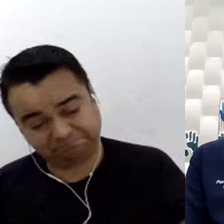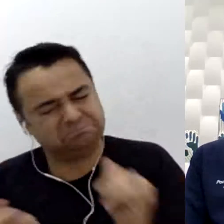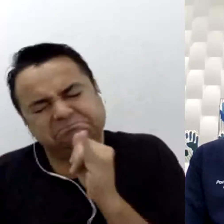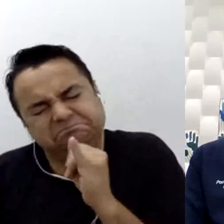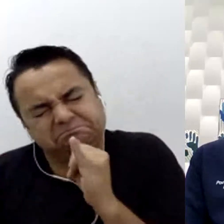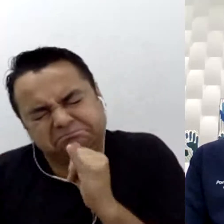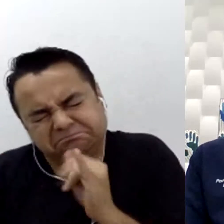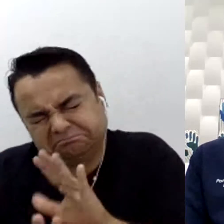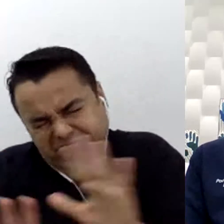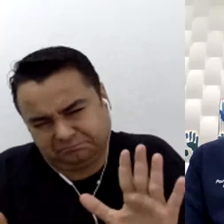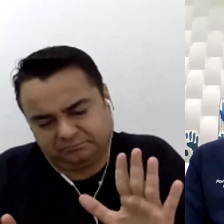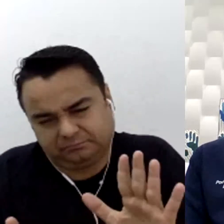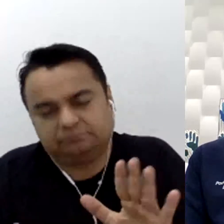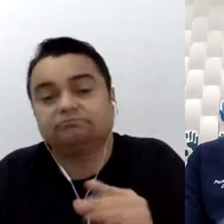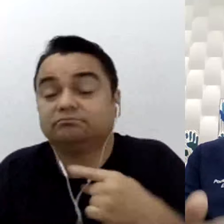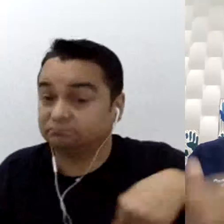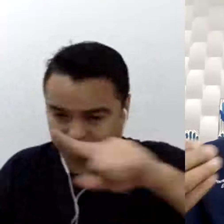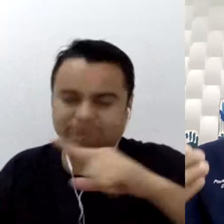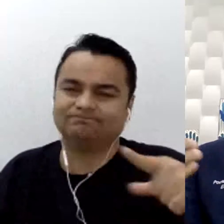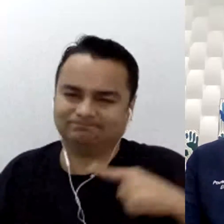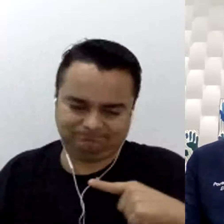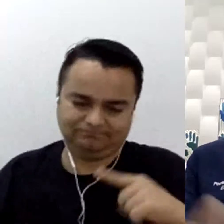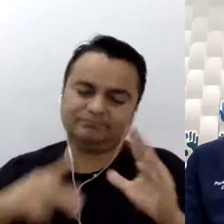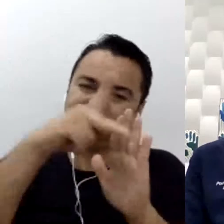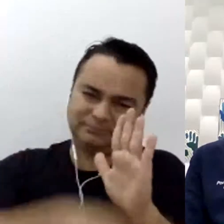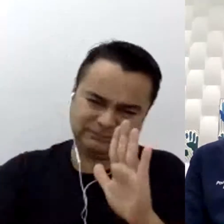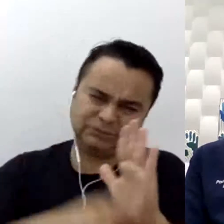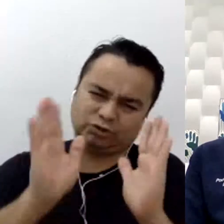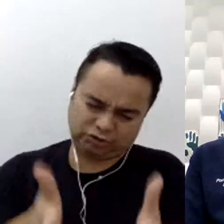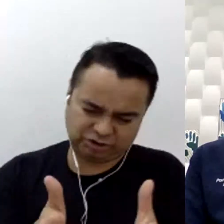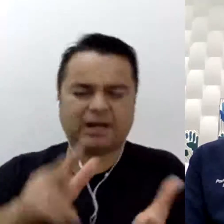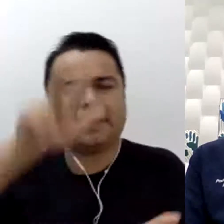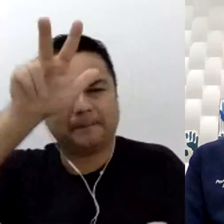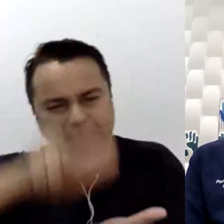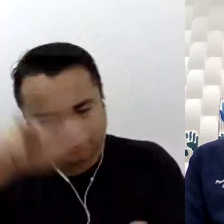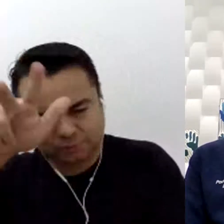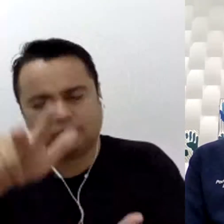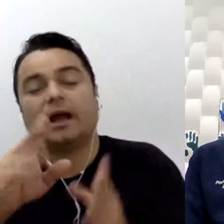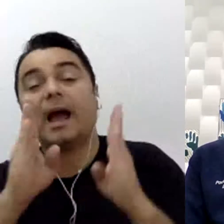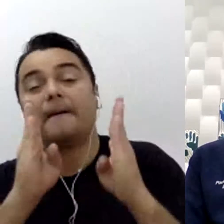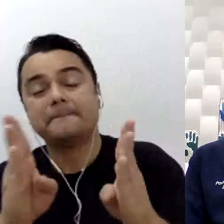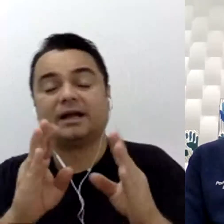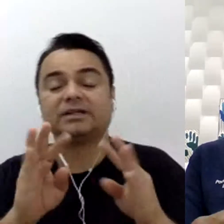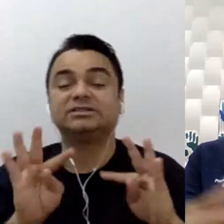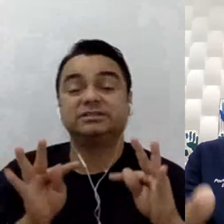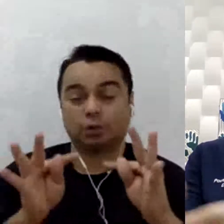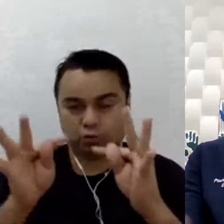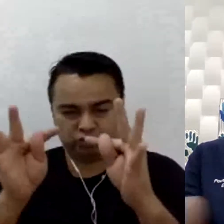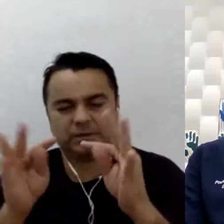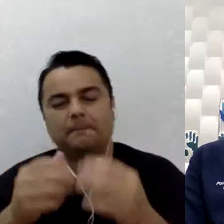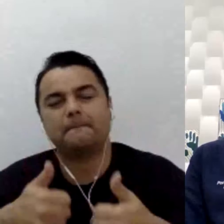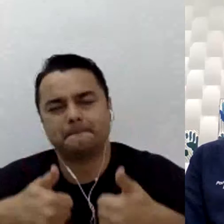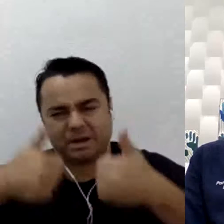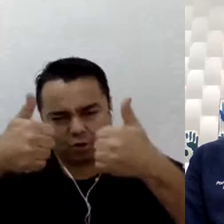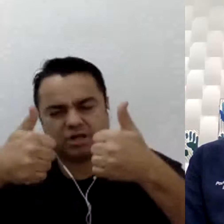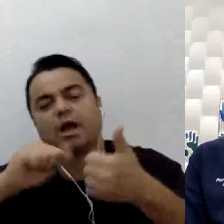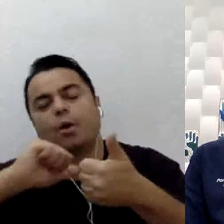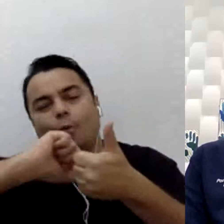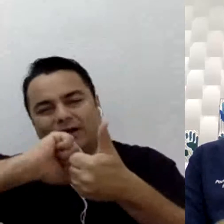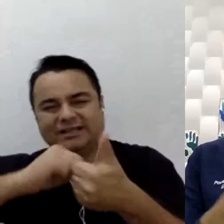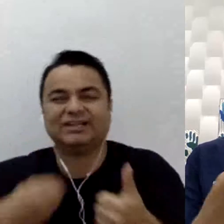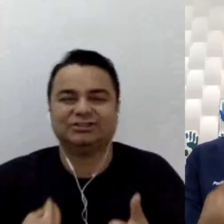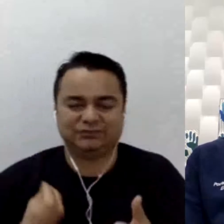dos exemplos, né, que nós temos de projetos que já foram implantados na parte de tecnologia para melhoria da sua qualidade de